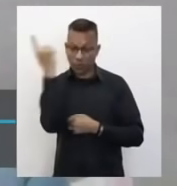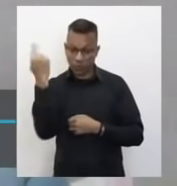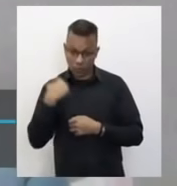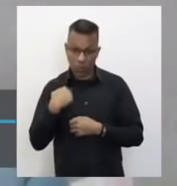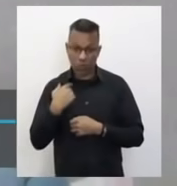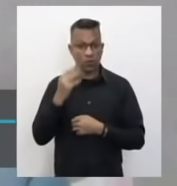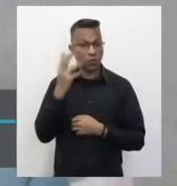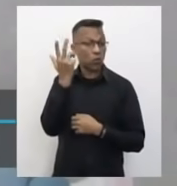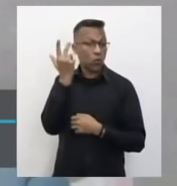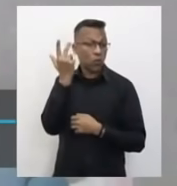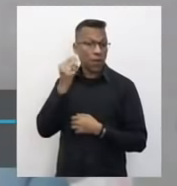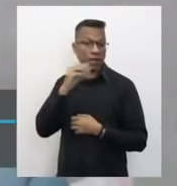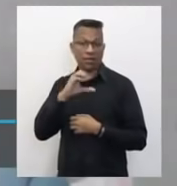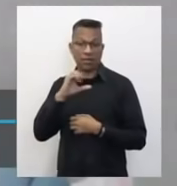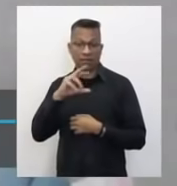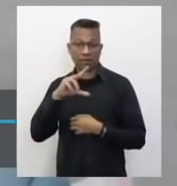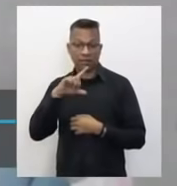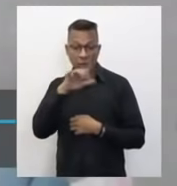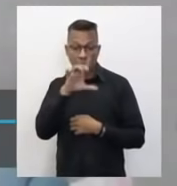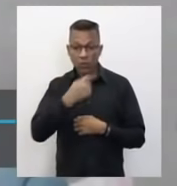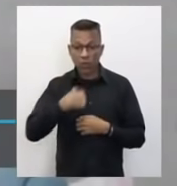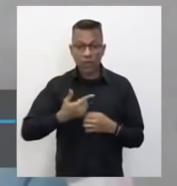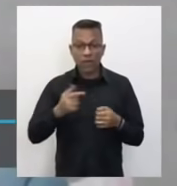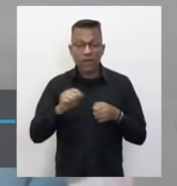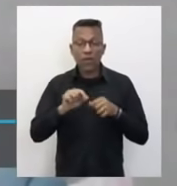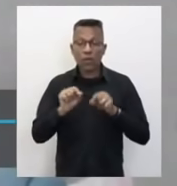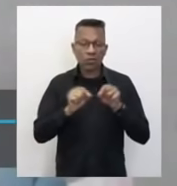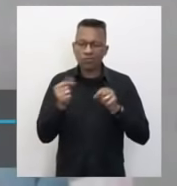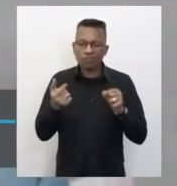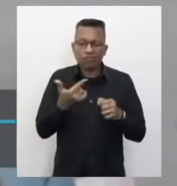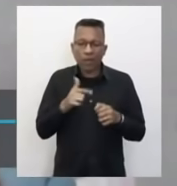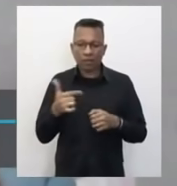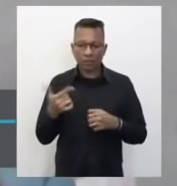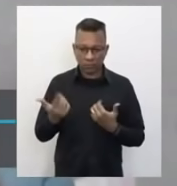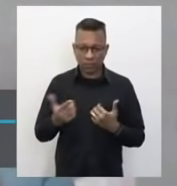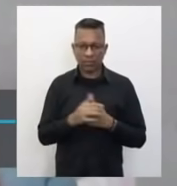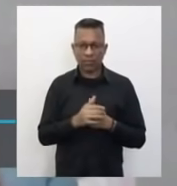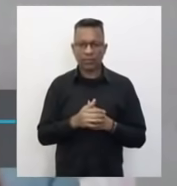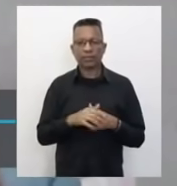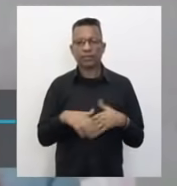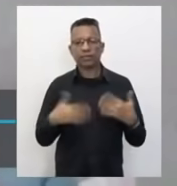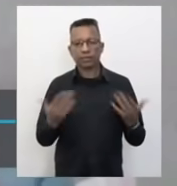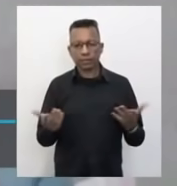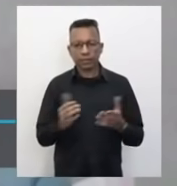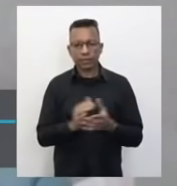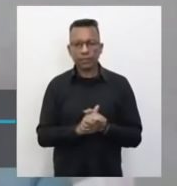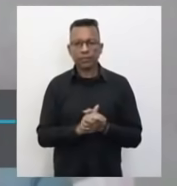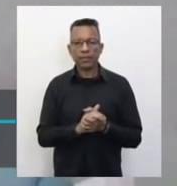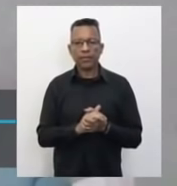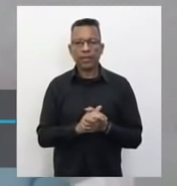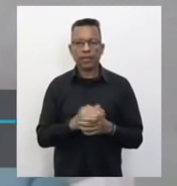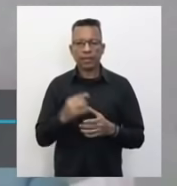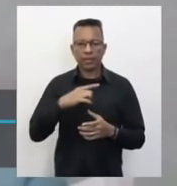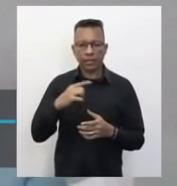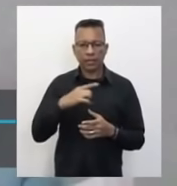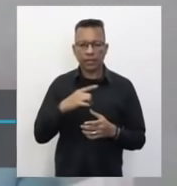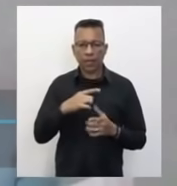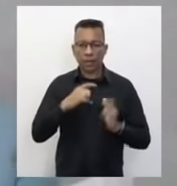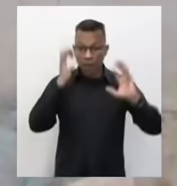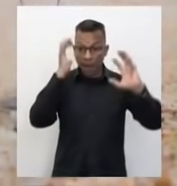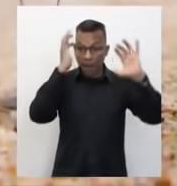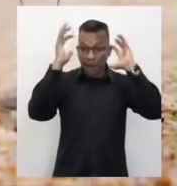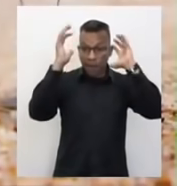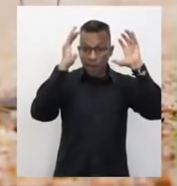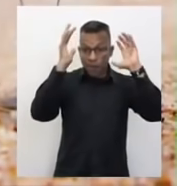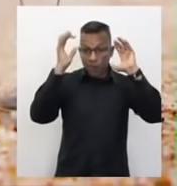pessoas normais, não temos o que fazer de ação em relação a isso. E aí, temos mais uma reflexão ali para